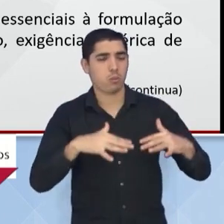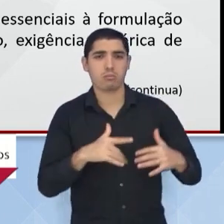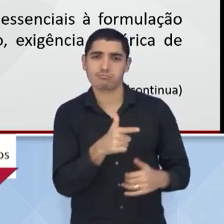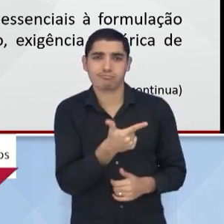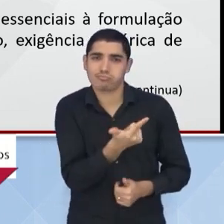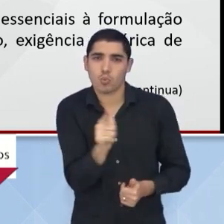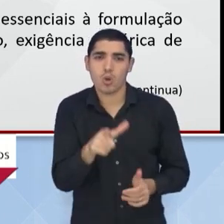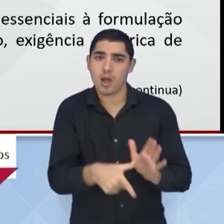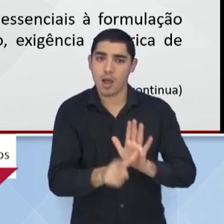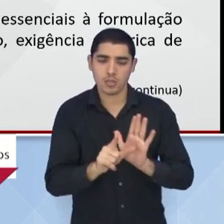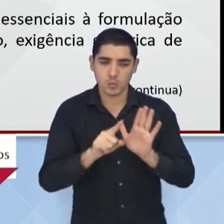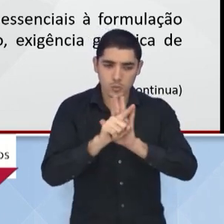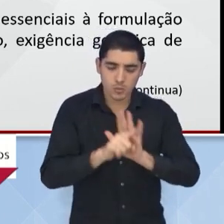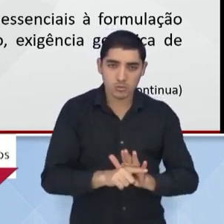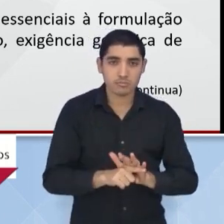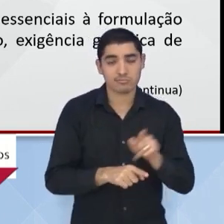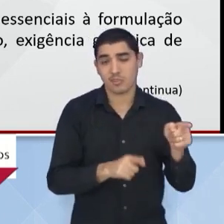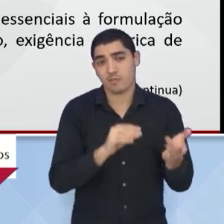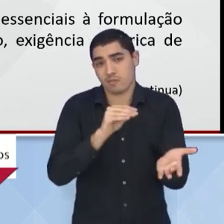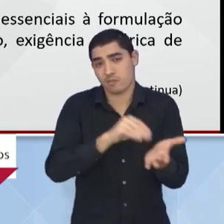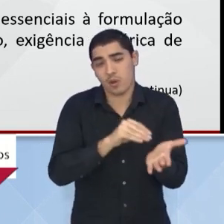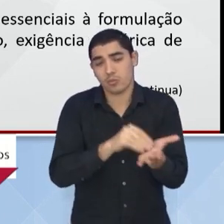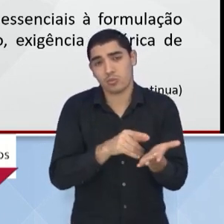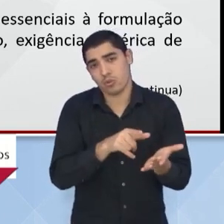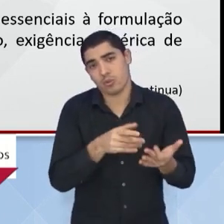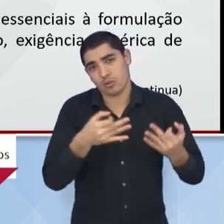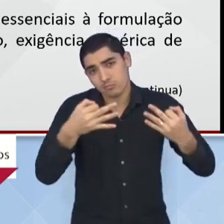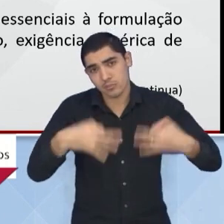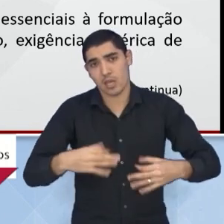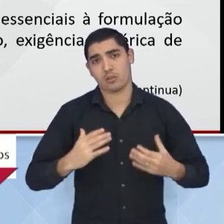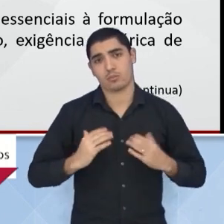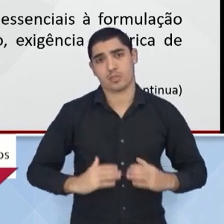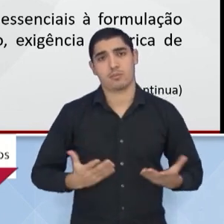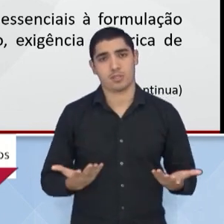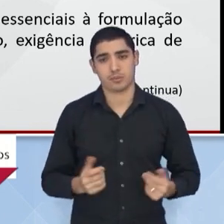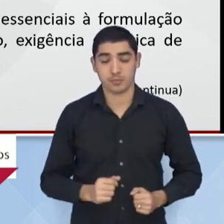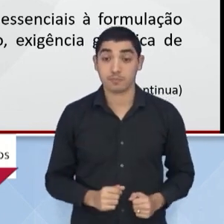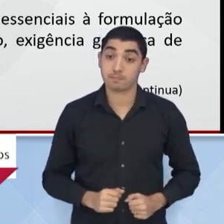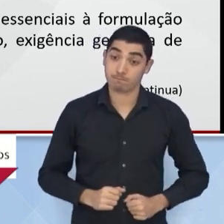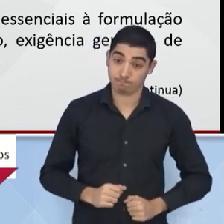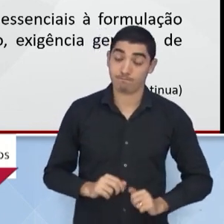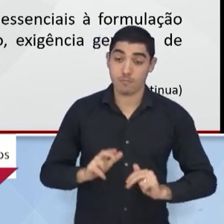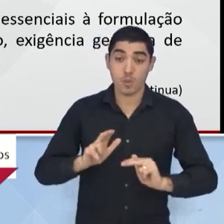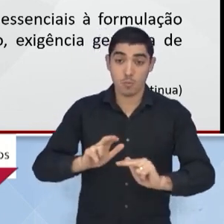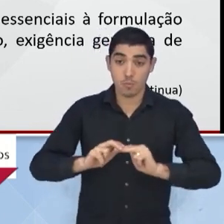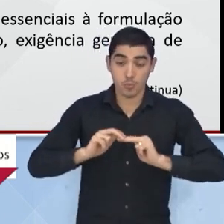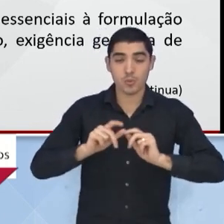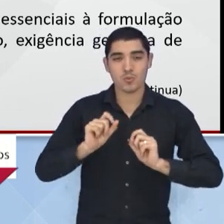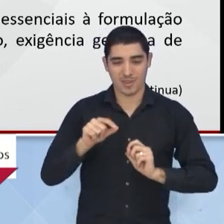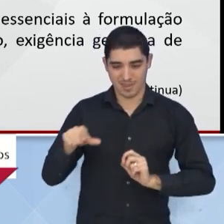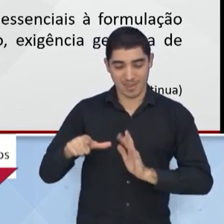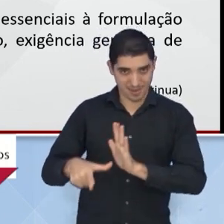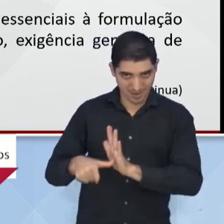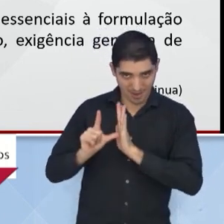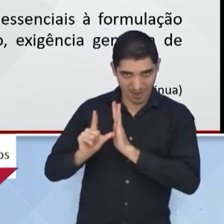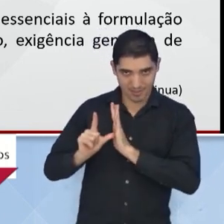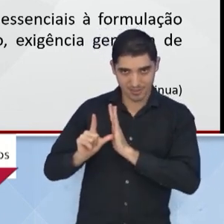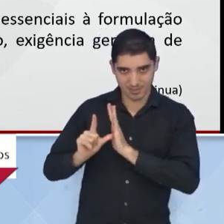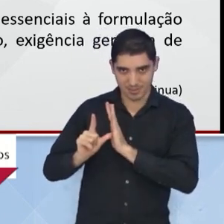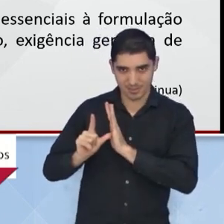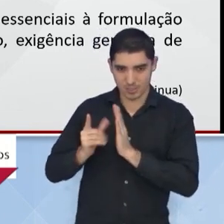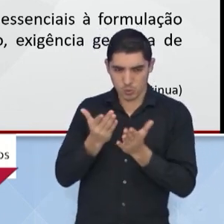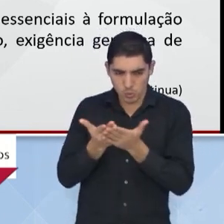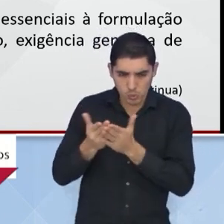insuficientemente disciplinada pois bem especificamente sobre estudo técnico preliminar uma das coisas que foram